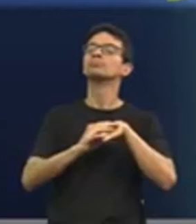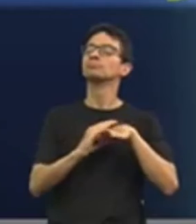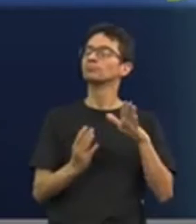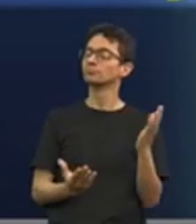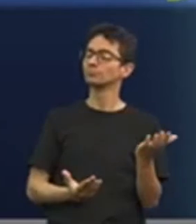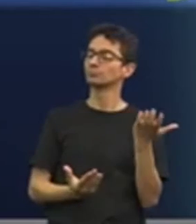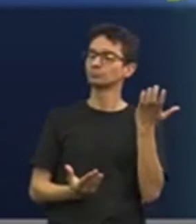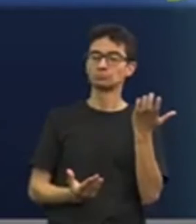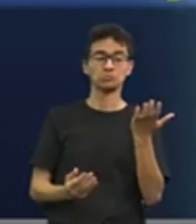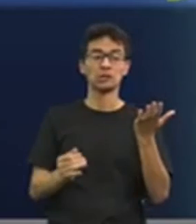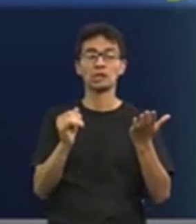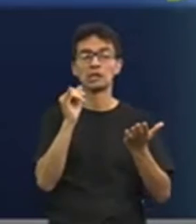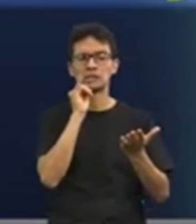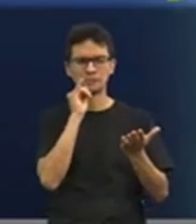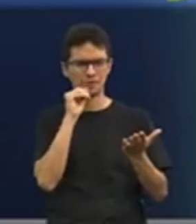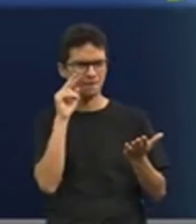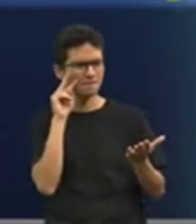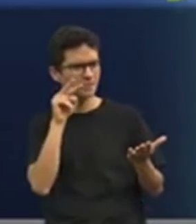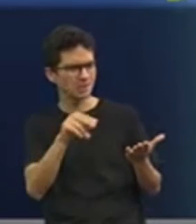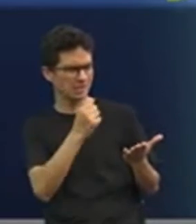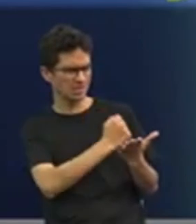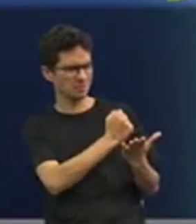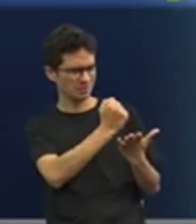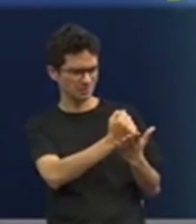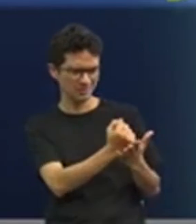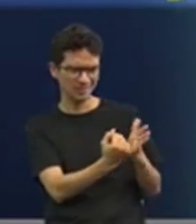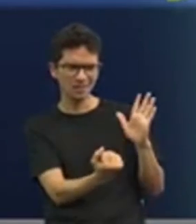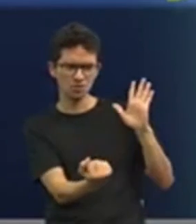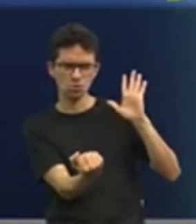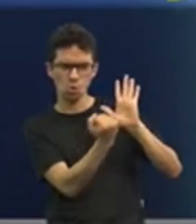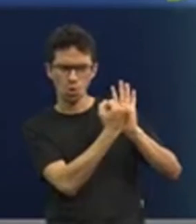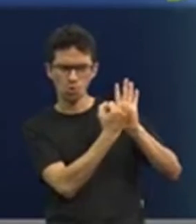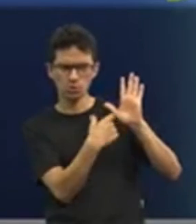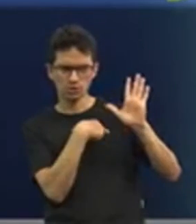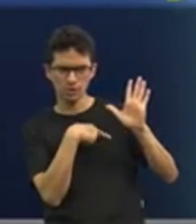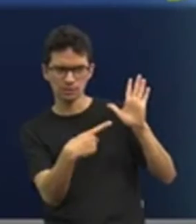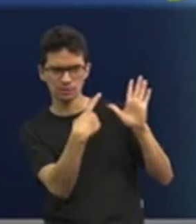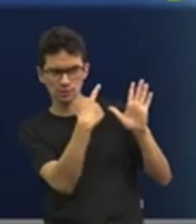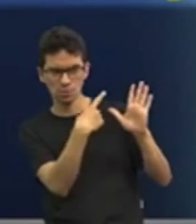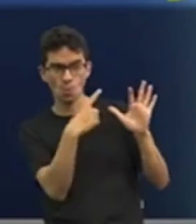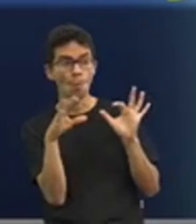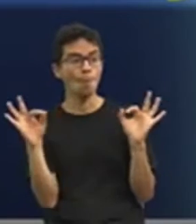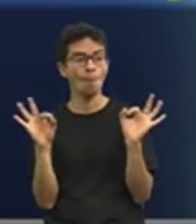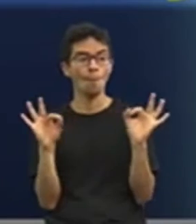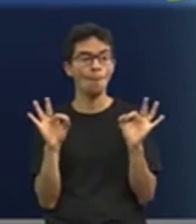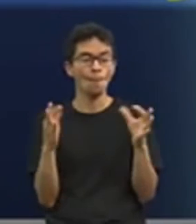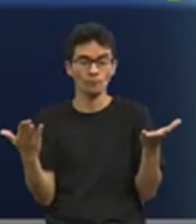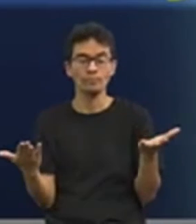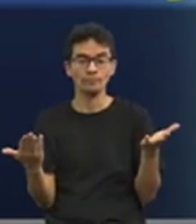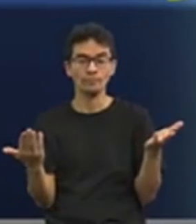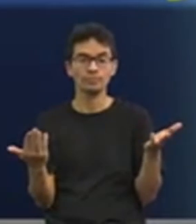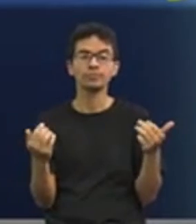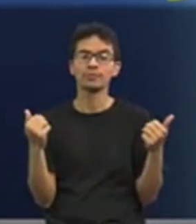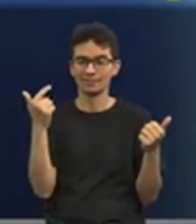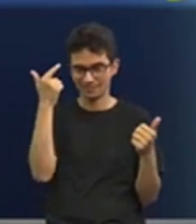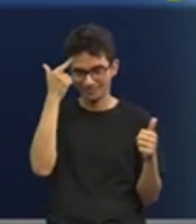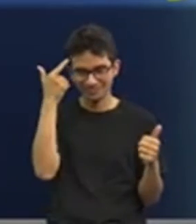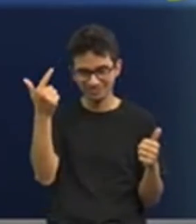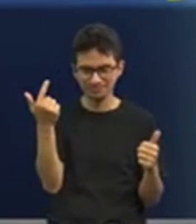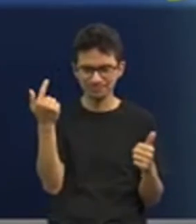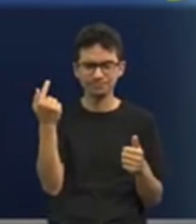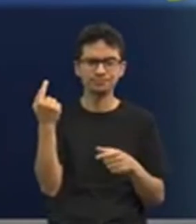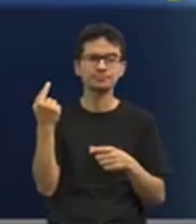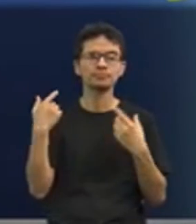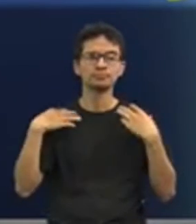gente não tem a Marca um logo mais uma marca específica de tênis tá ou de materiais esportivos na